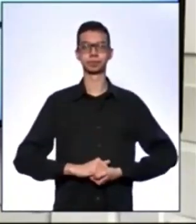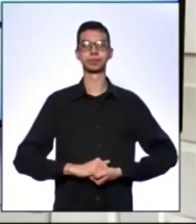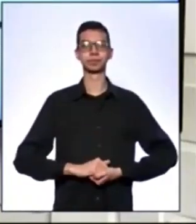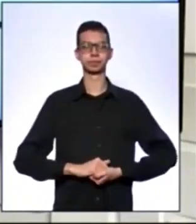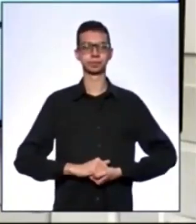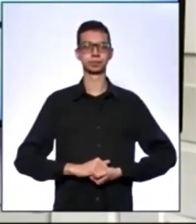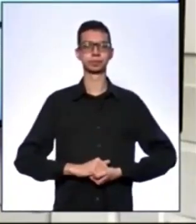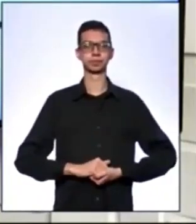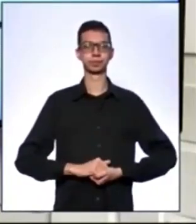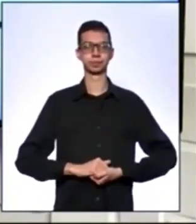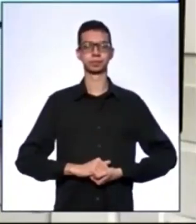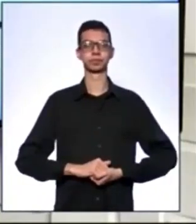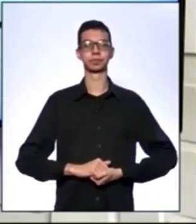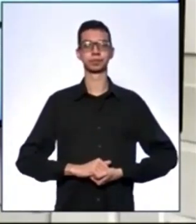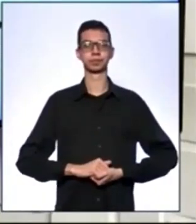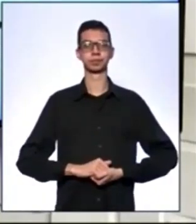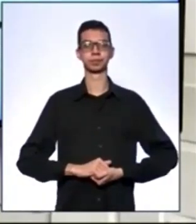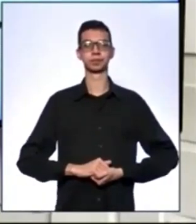Essa origem